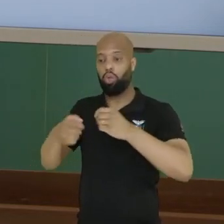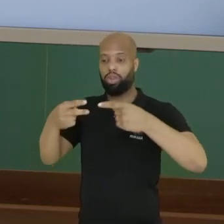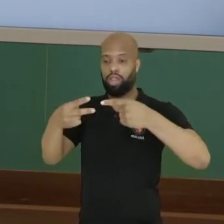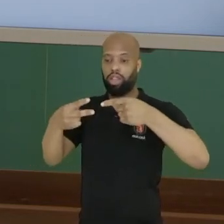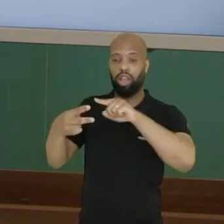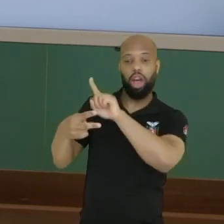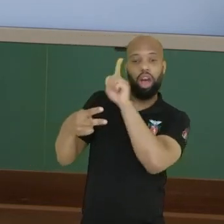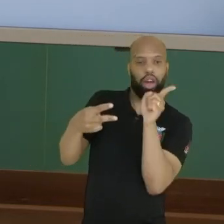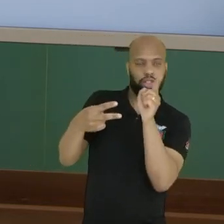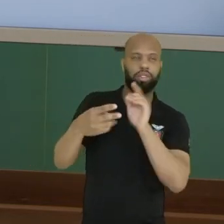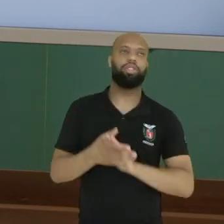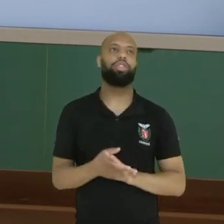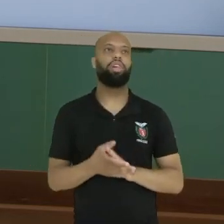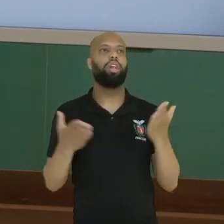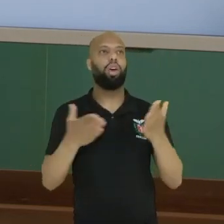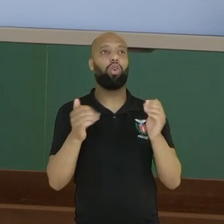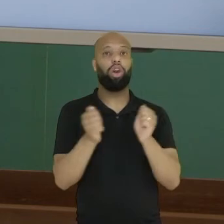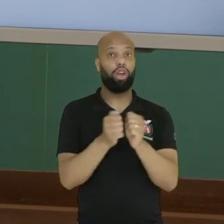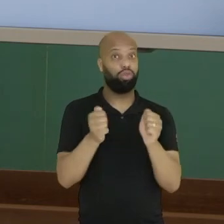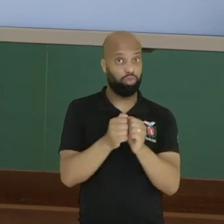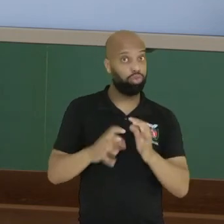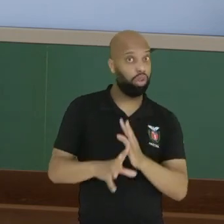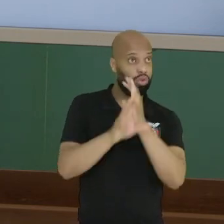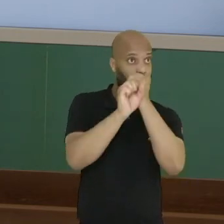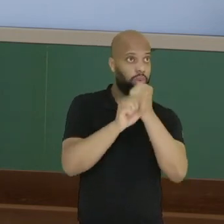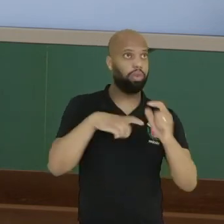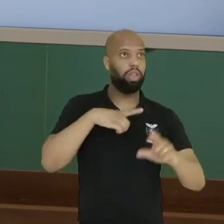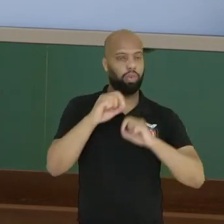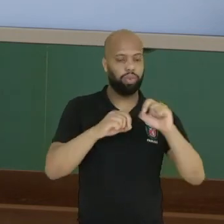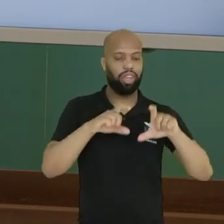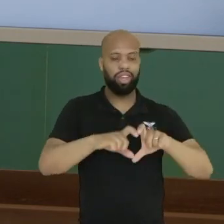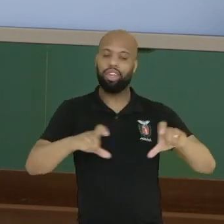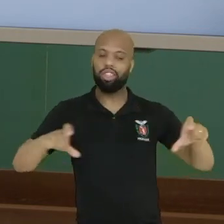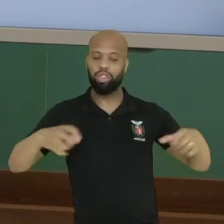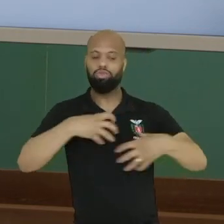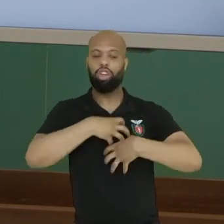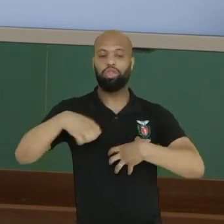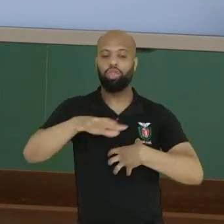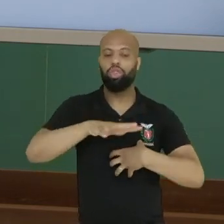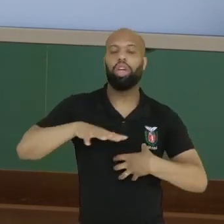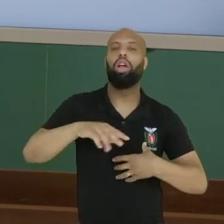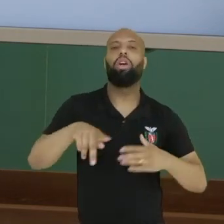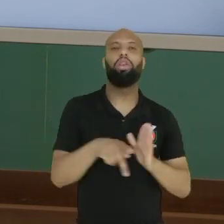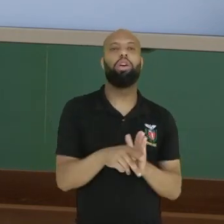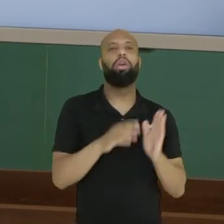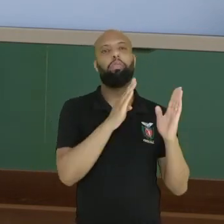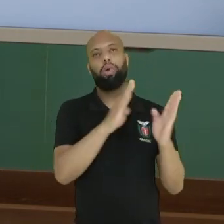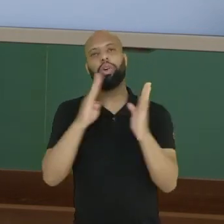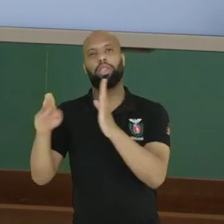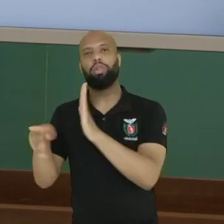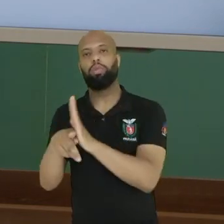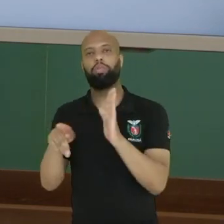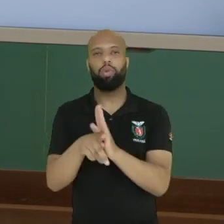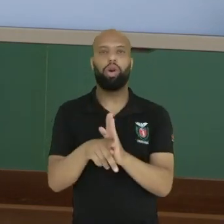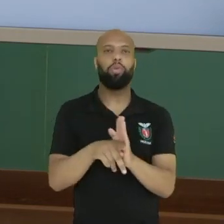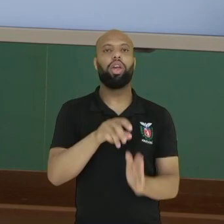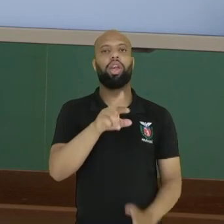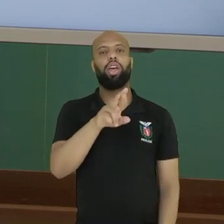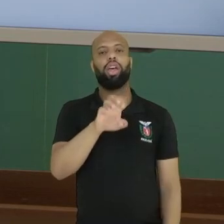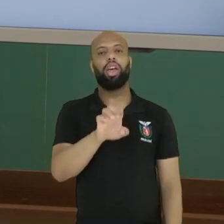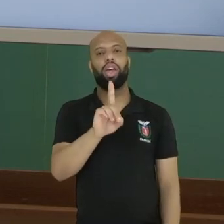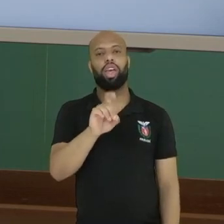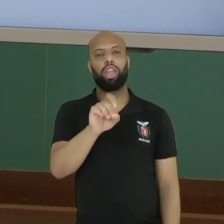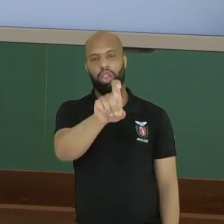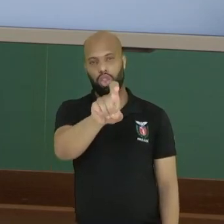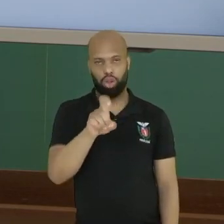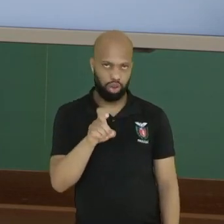seta. Juntando as duas, a gente vai ter a reação global aqui do processo de oxirredução das espécies